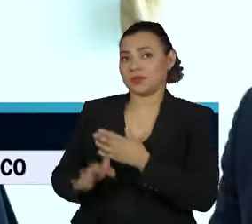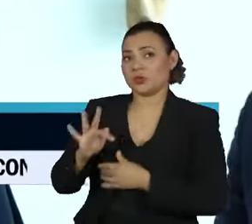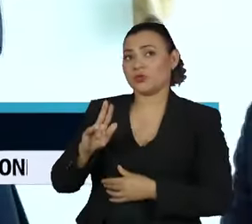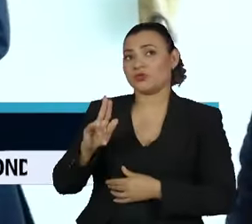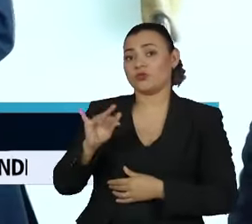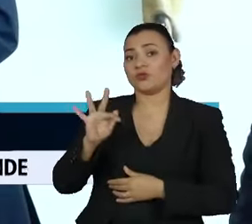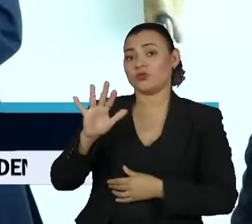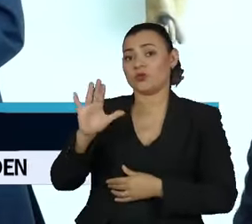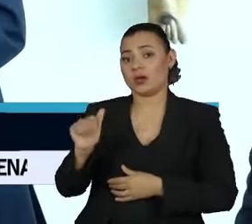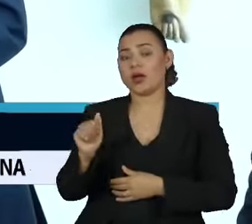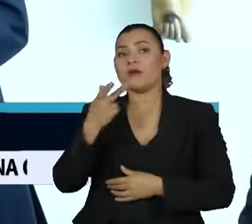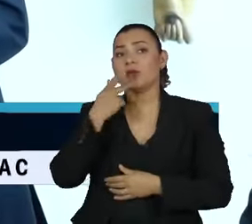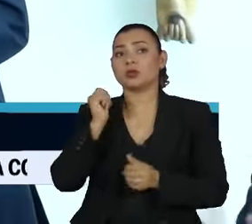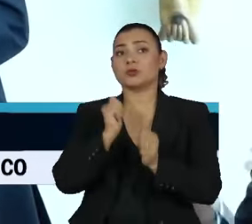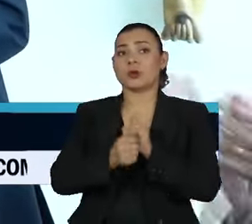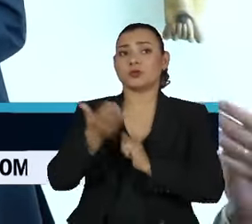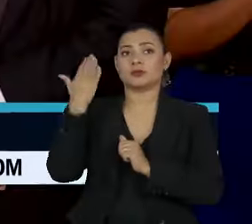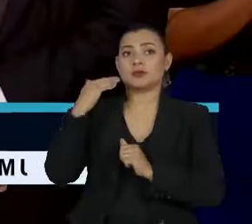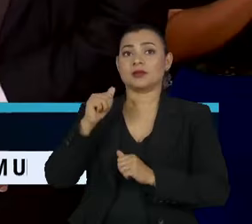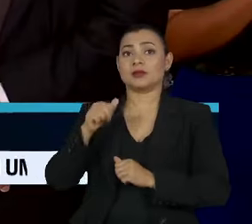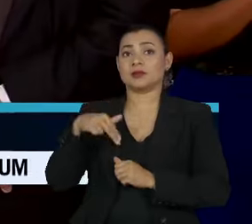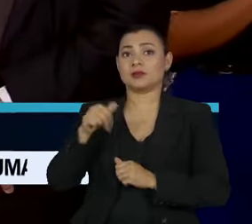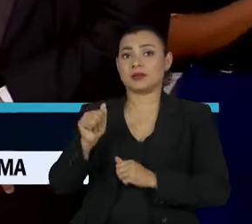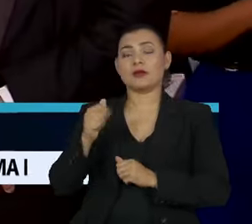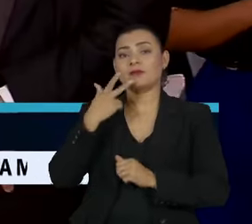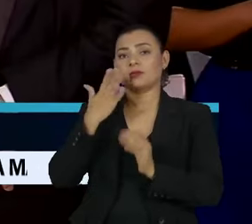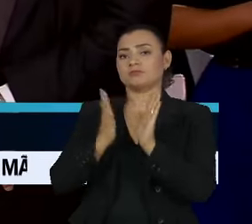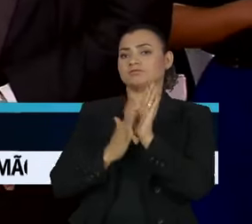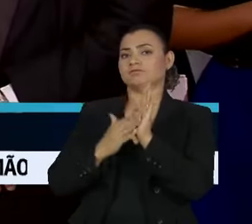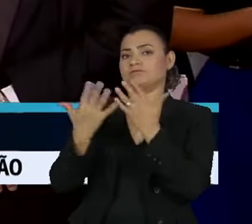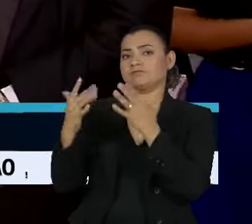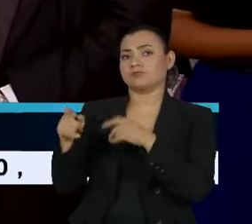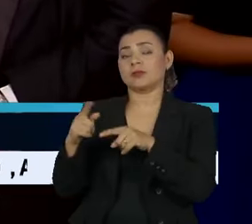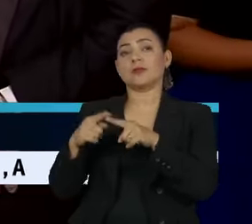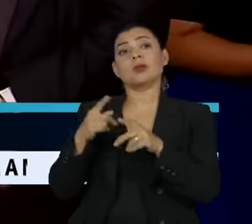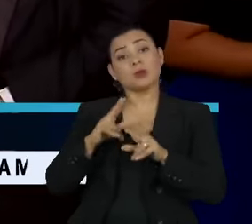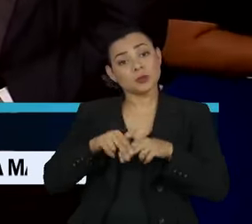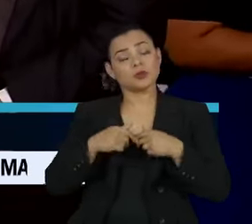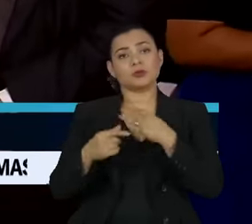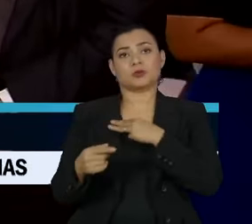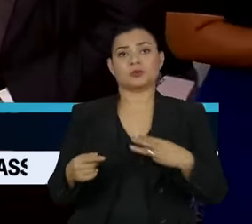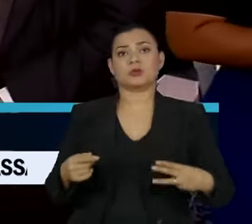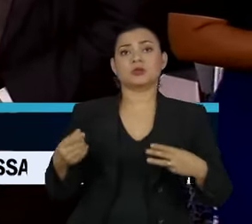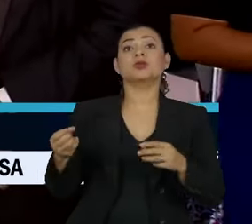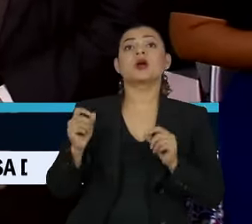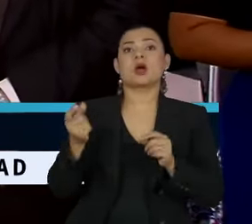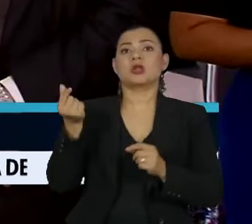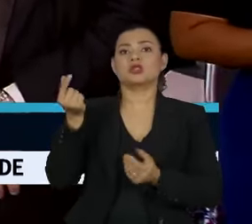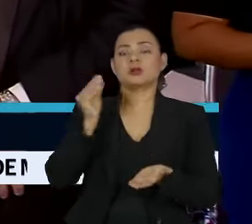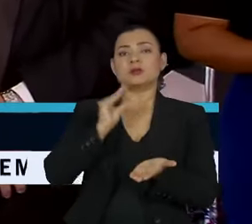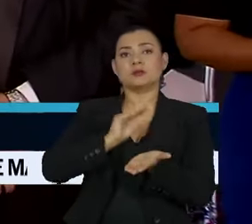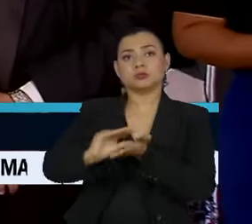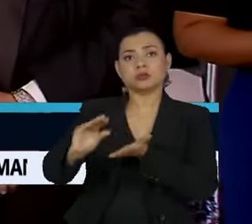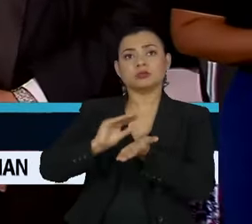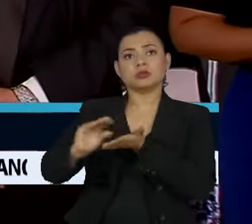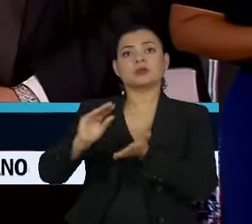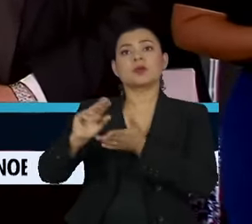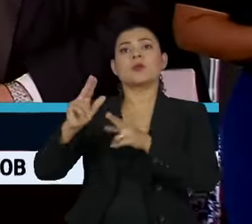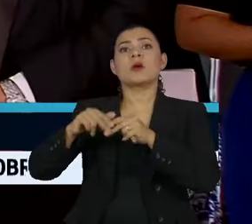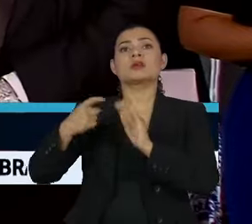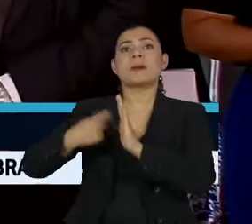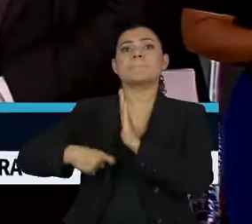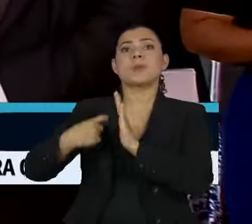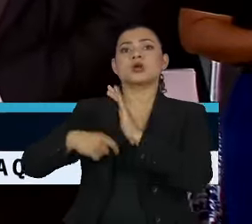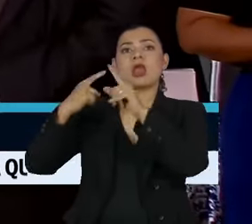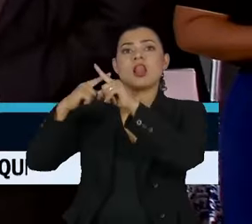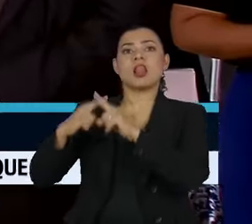elogiou a antecessora no Esporte, Ana Moser, e disse que a pasta deve receber uma parte do dinheiro da taxação das apostas,